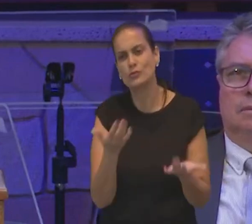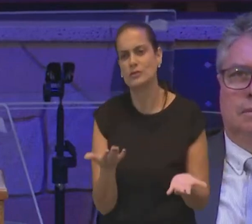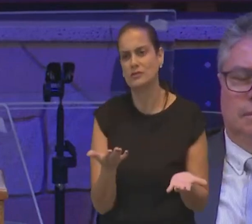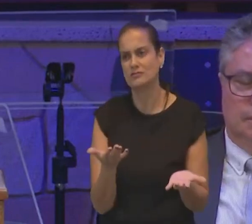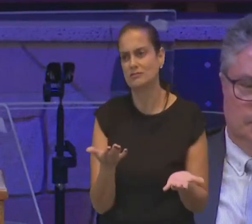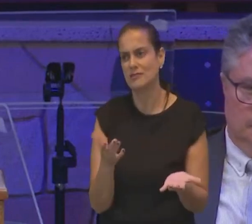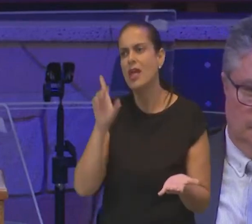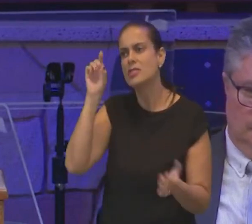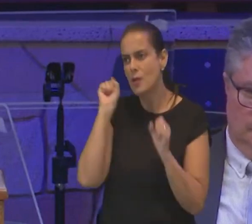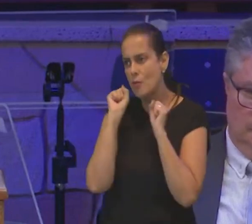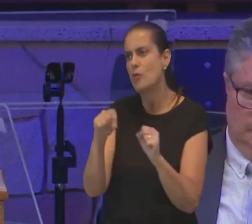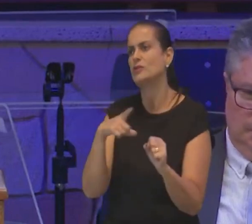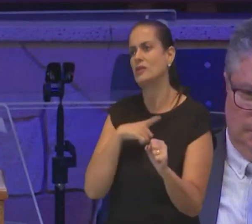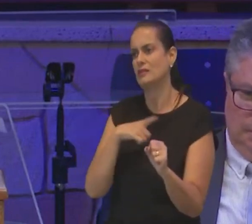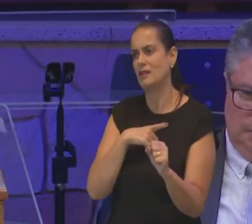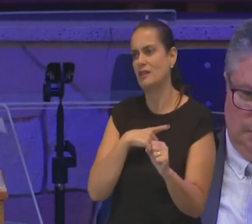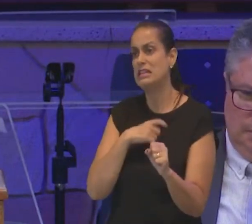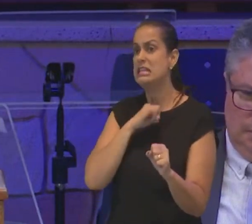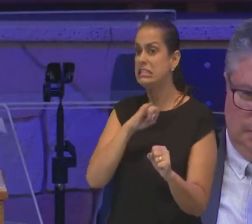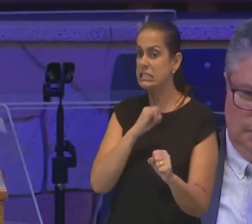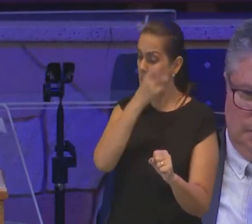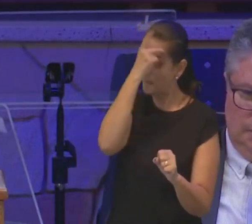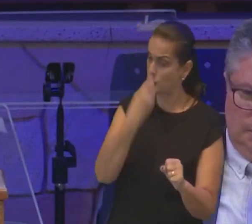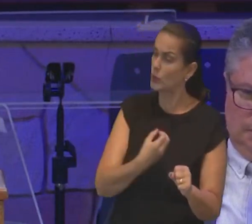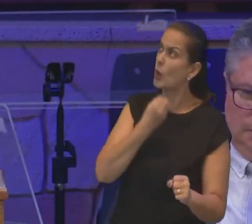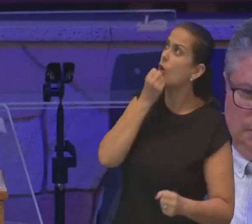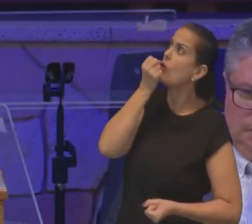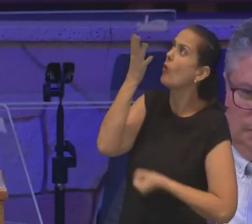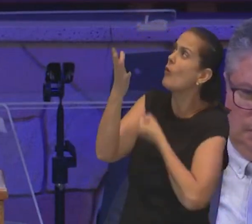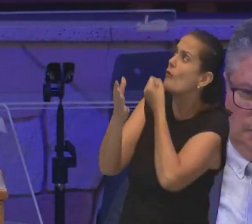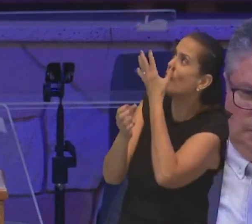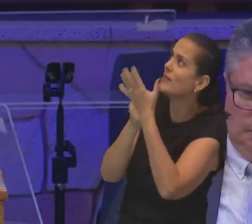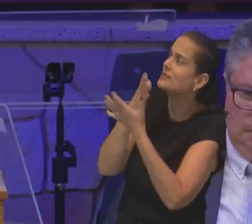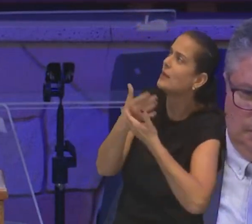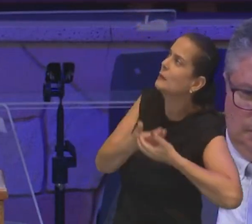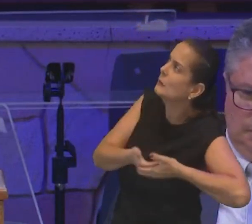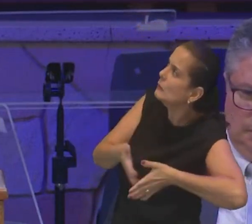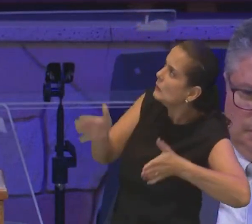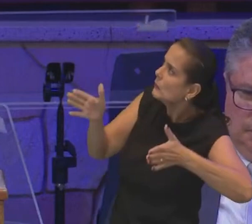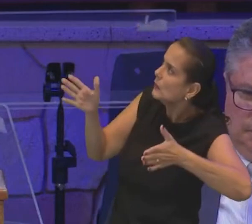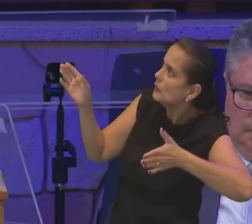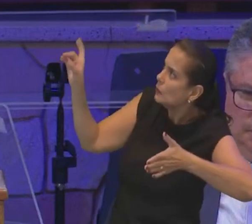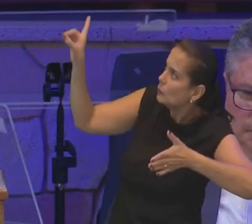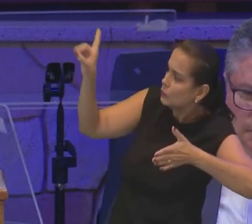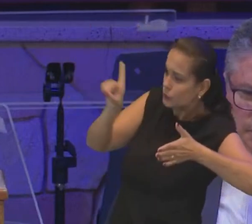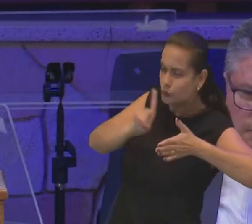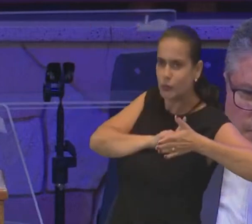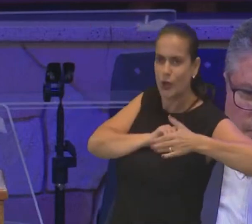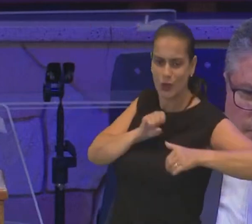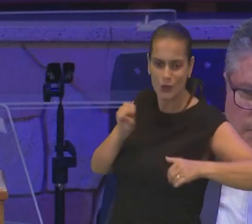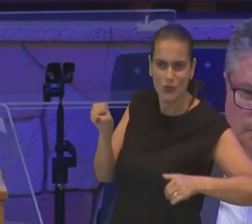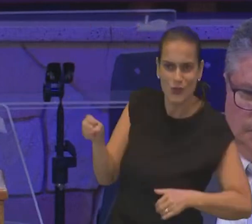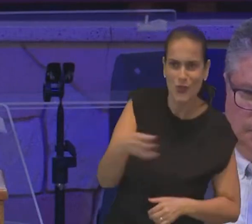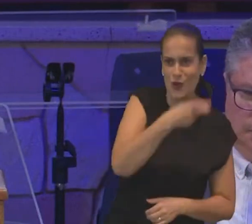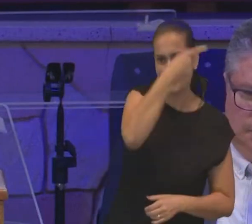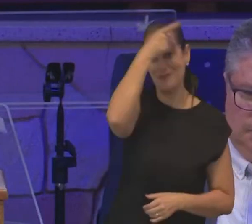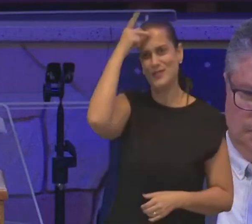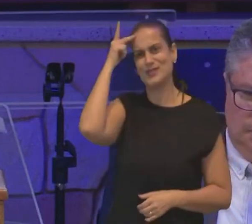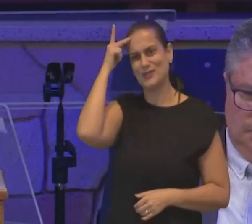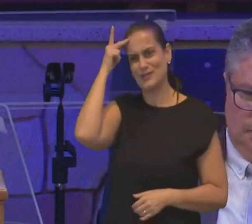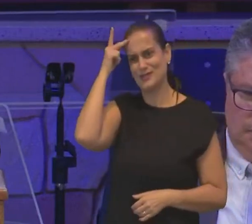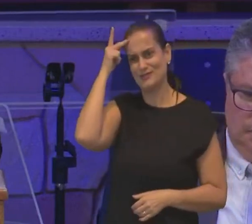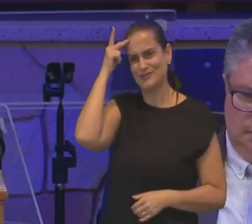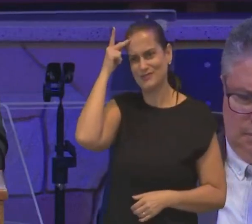Mas ele entregando a vida a Jesus, ele torna uma nova criatura.